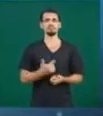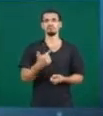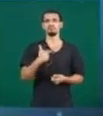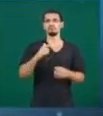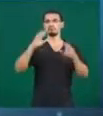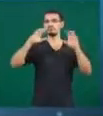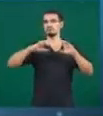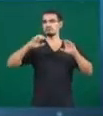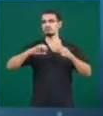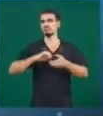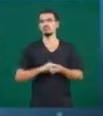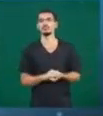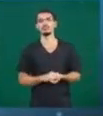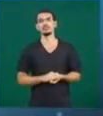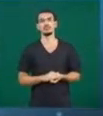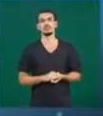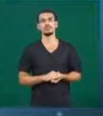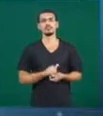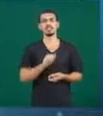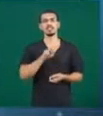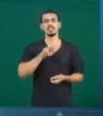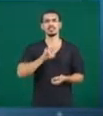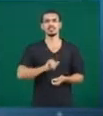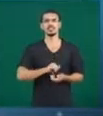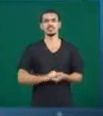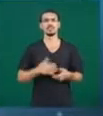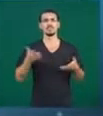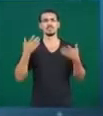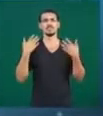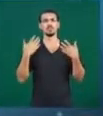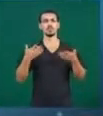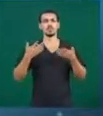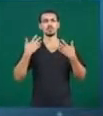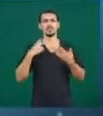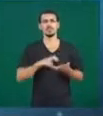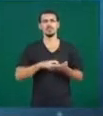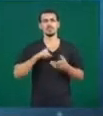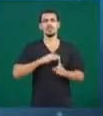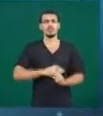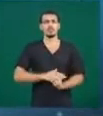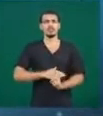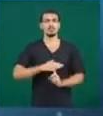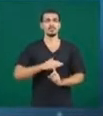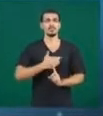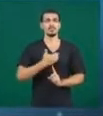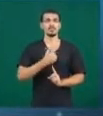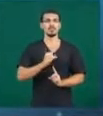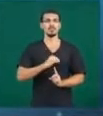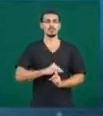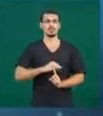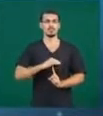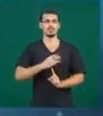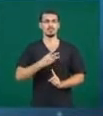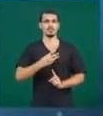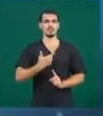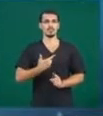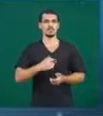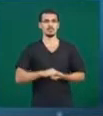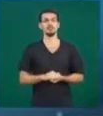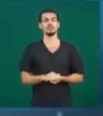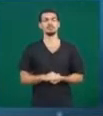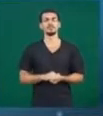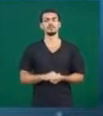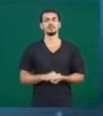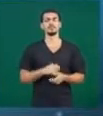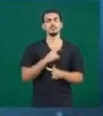cidade. Em Araguari, clima quente desde o começo da manhã. A temperatura varia entre 19 e 32 graus.